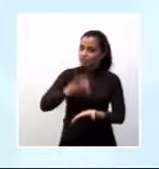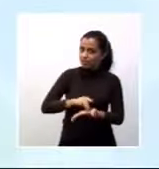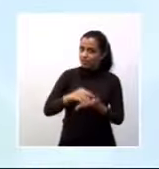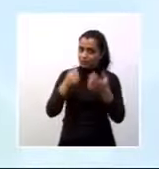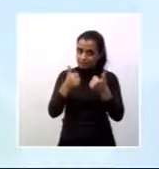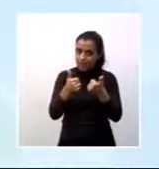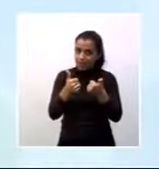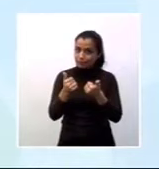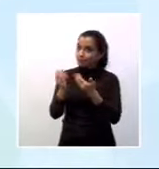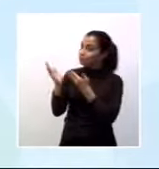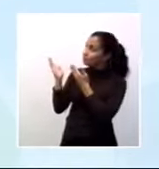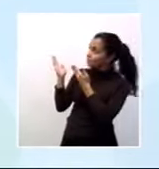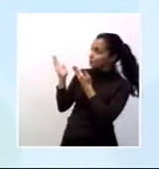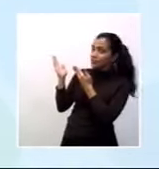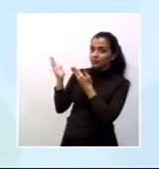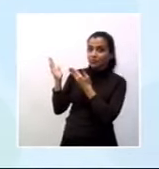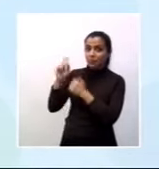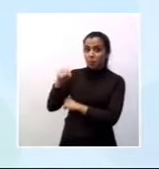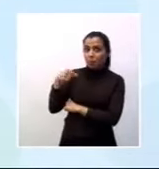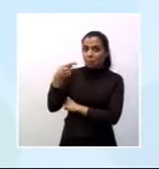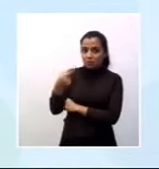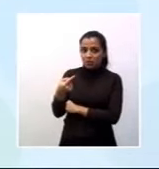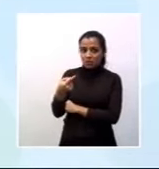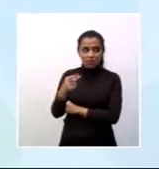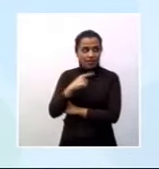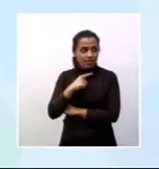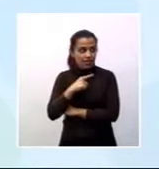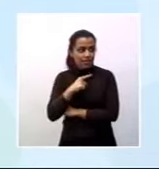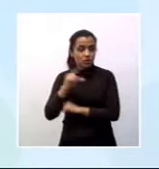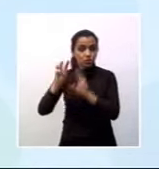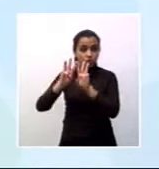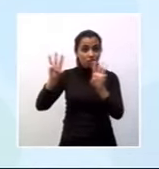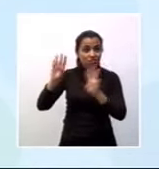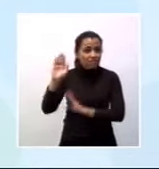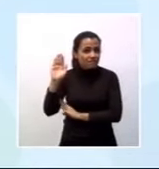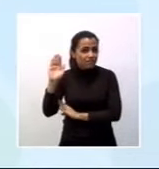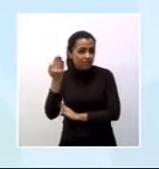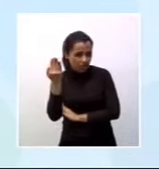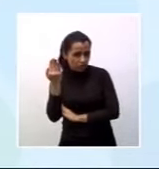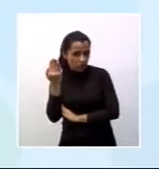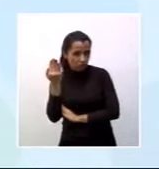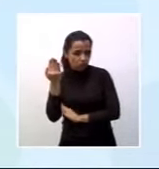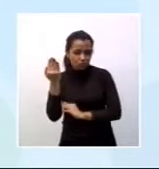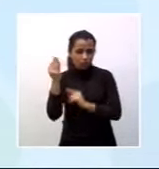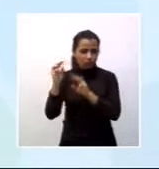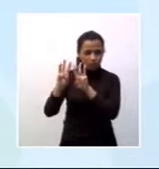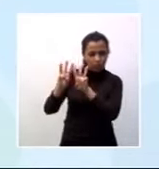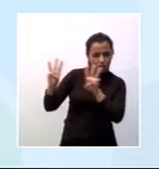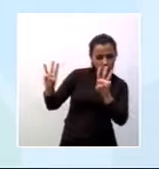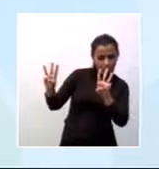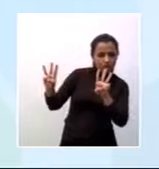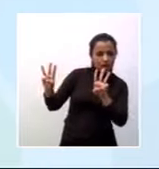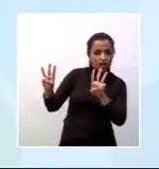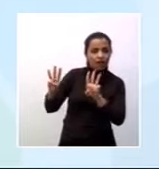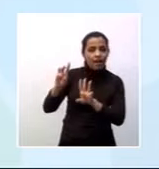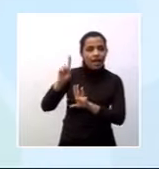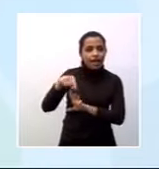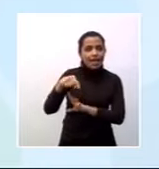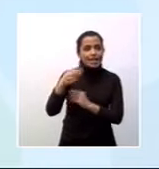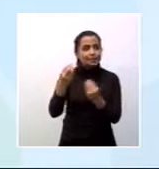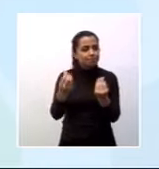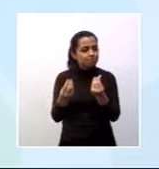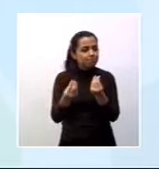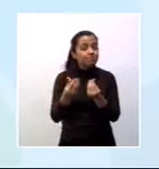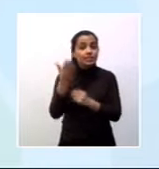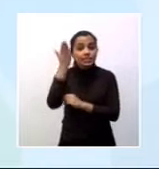o próximo aí a gente tem os sites falsos é esse sites eles são a pensa